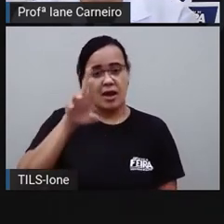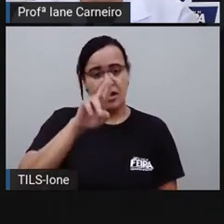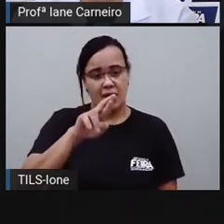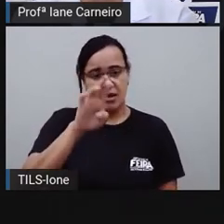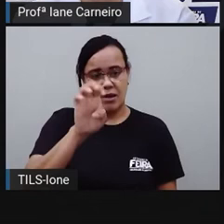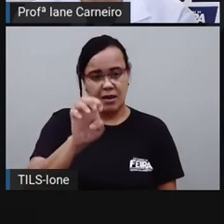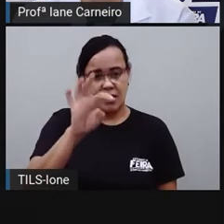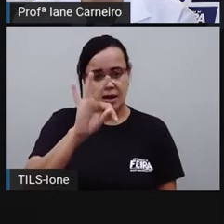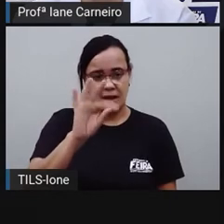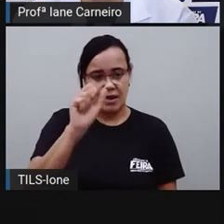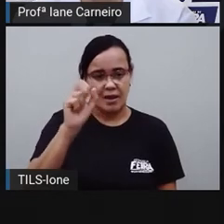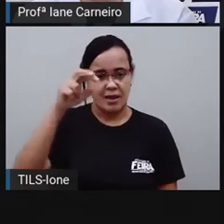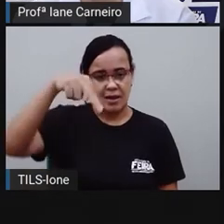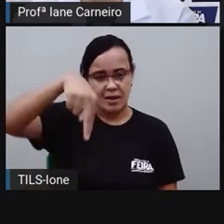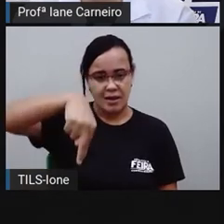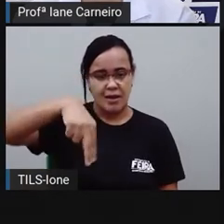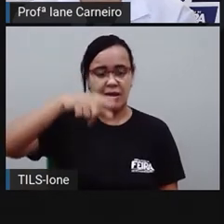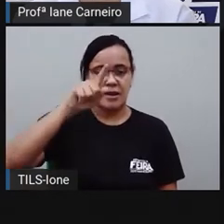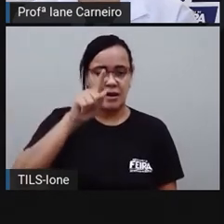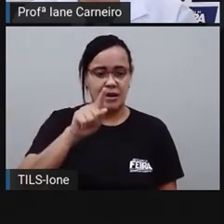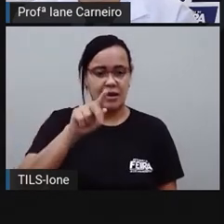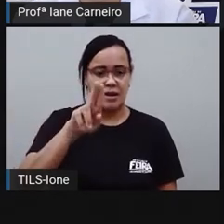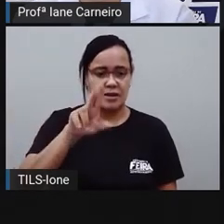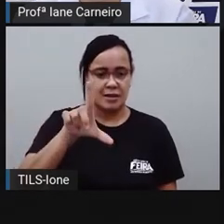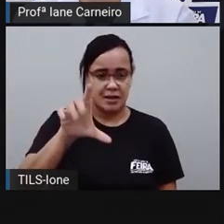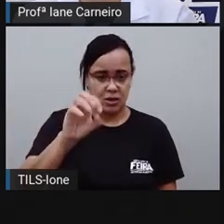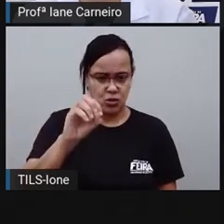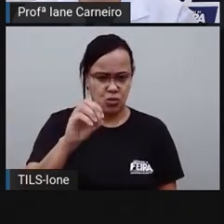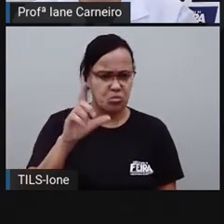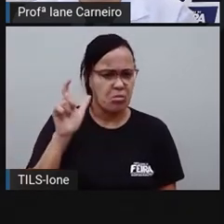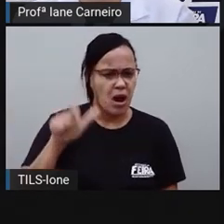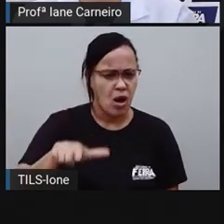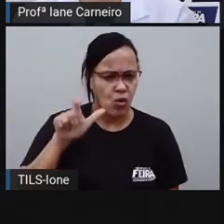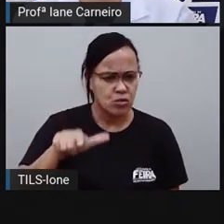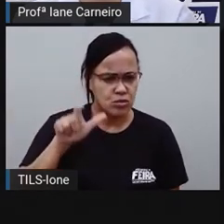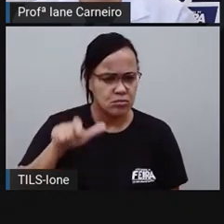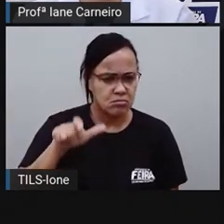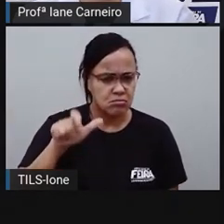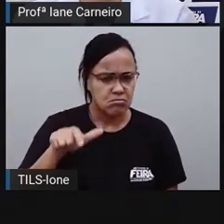Ó, o retângulo aqui. Onde é que estão os retângulos?